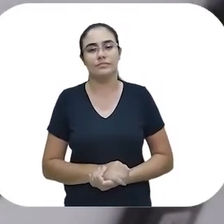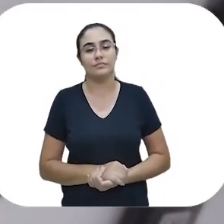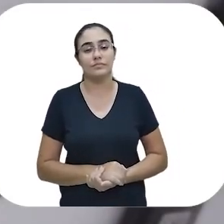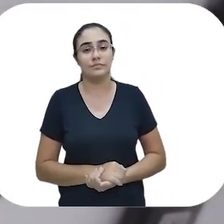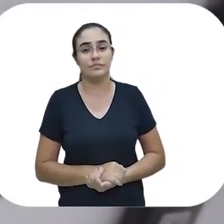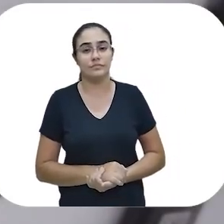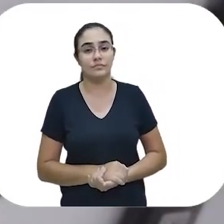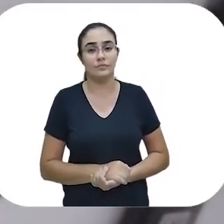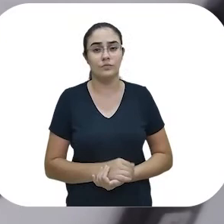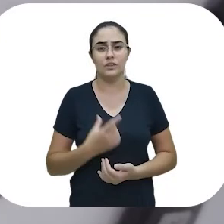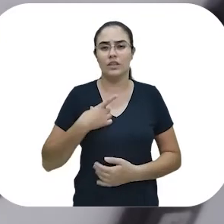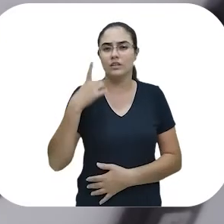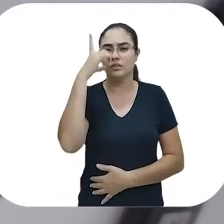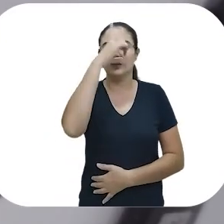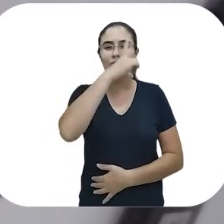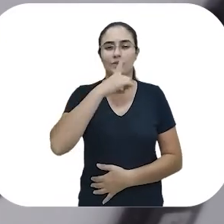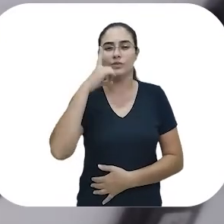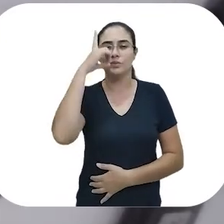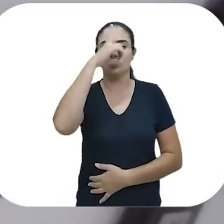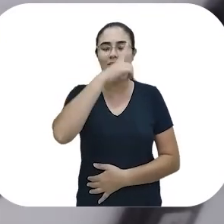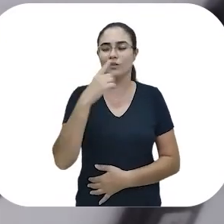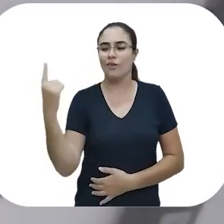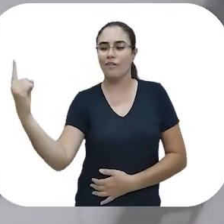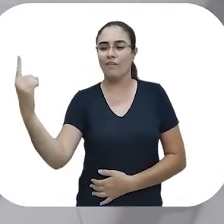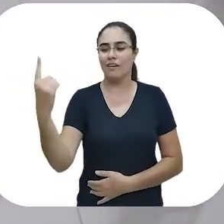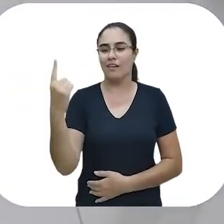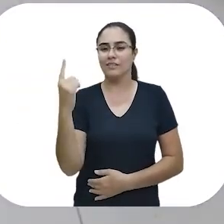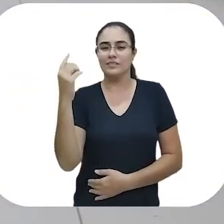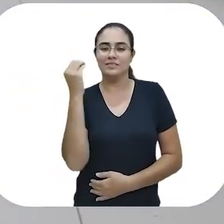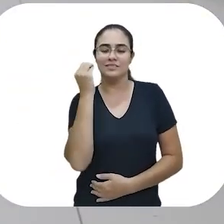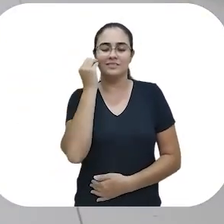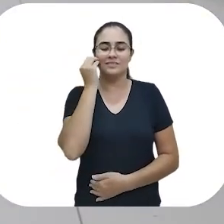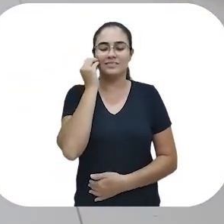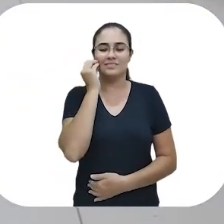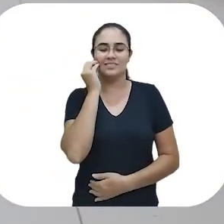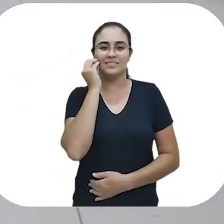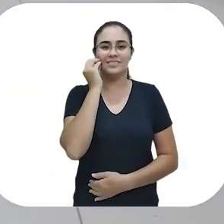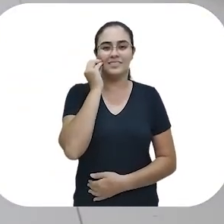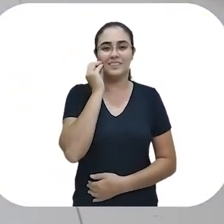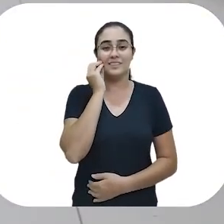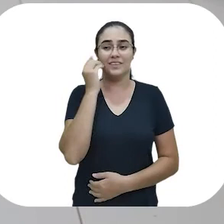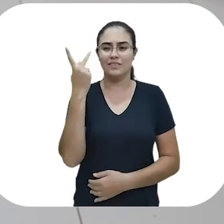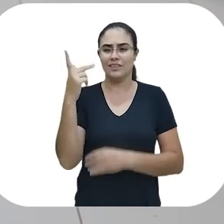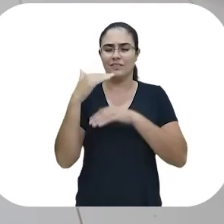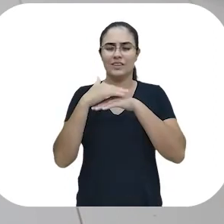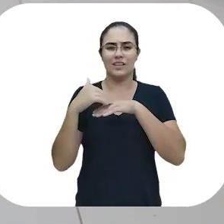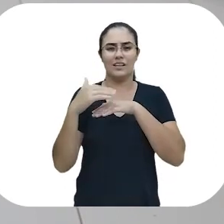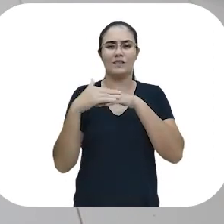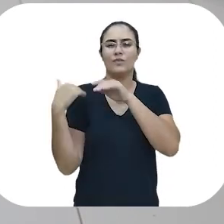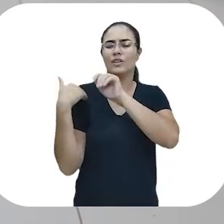Vem me atravessar nesse domingo, vem andar um cheiro em mim. Venha me dar todo o teu carinho, venha